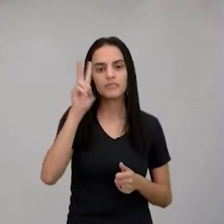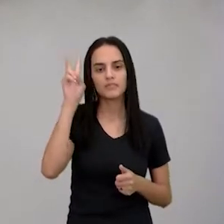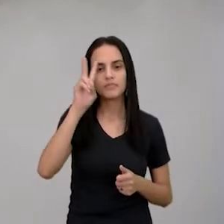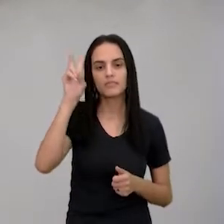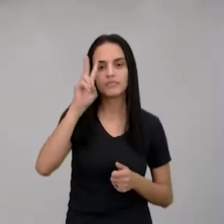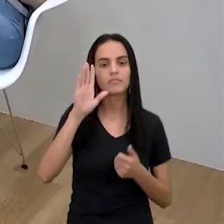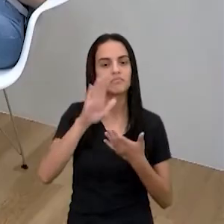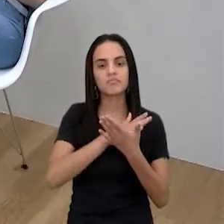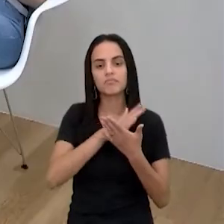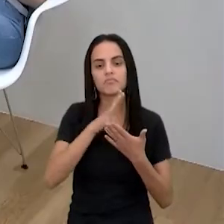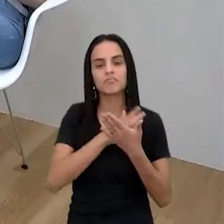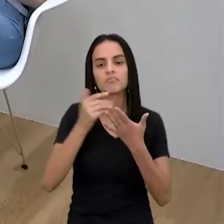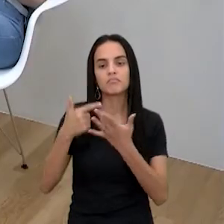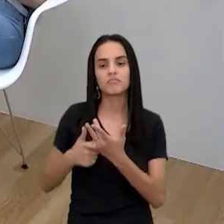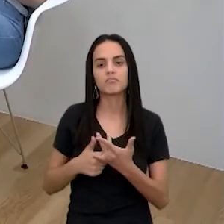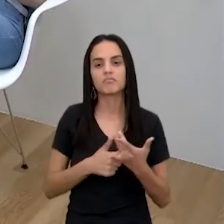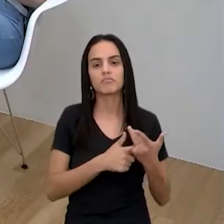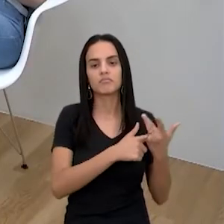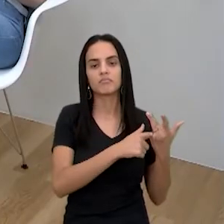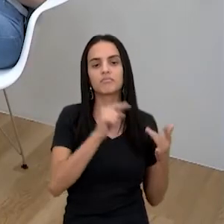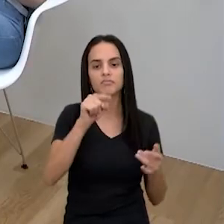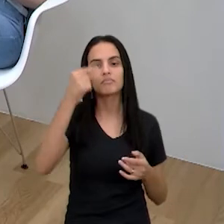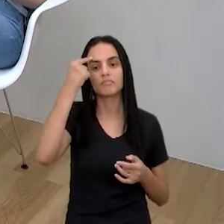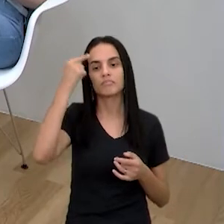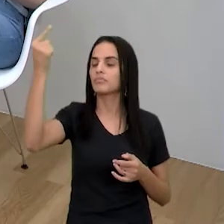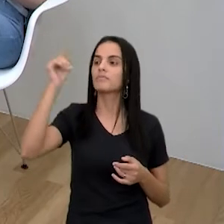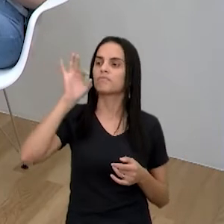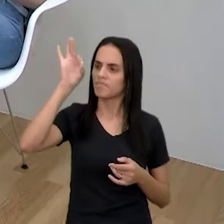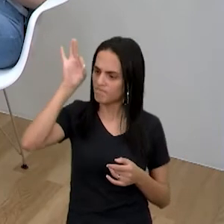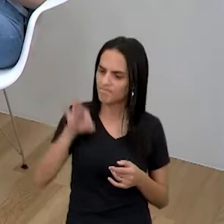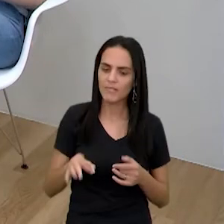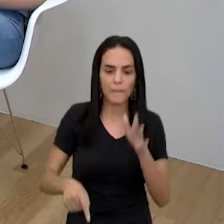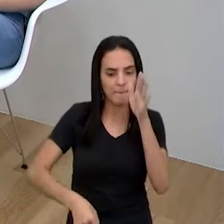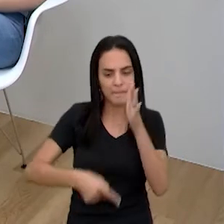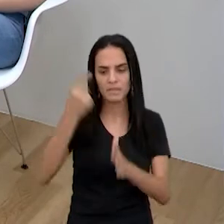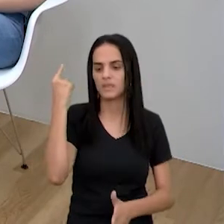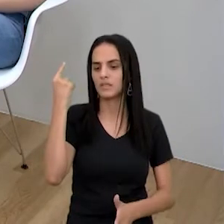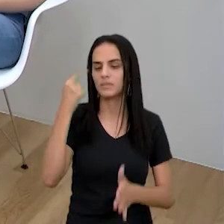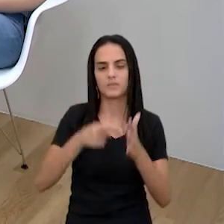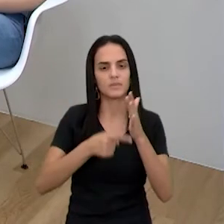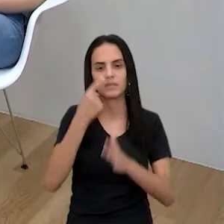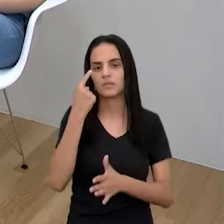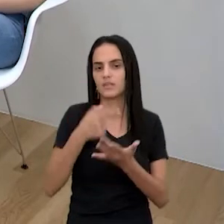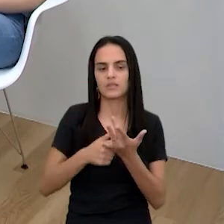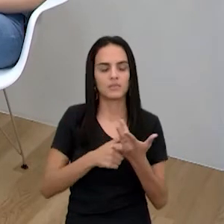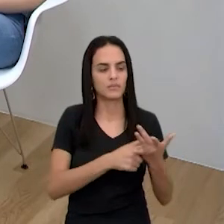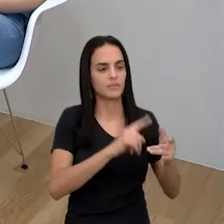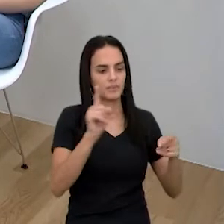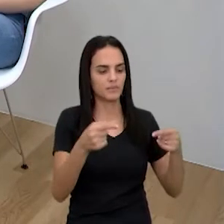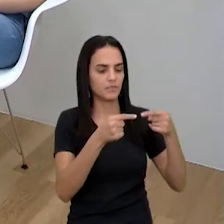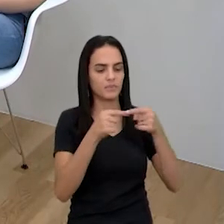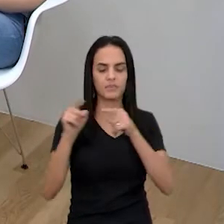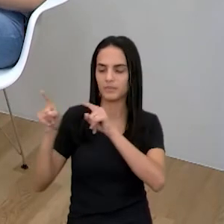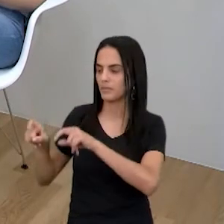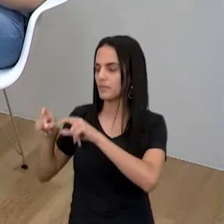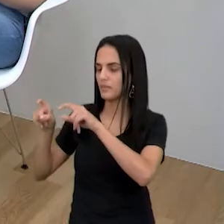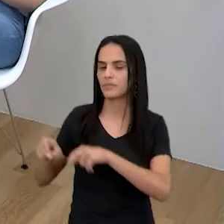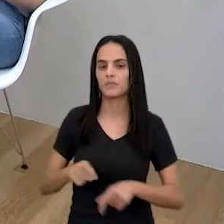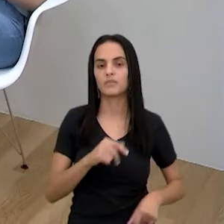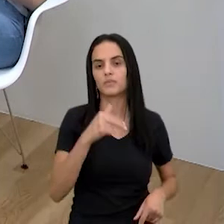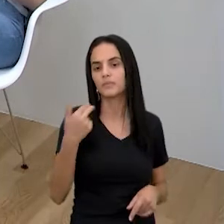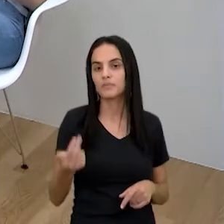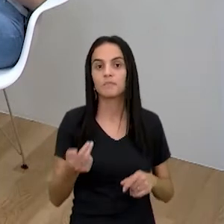Isso depende de uma variedade tão sofisticada no raciocínio abstrato que somente os humanos, por enquanto,